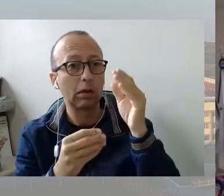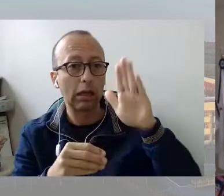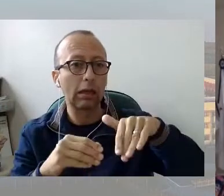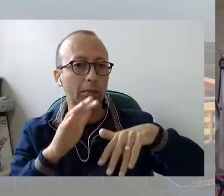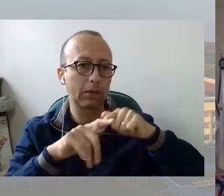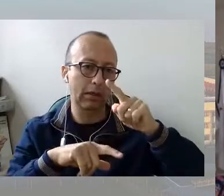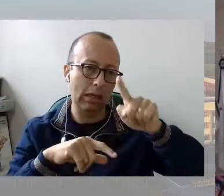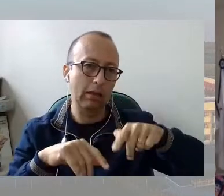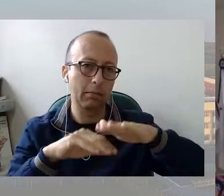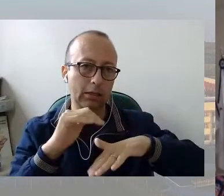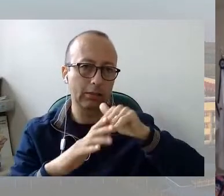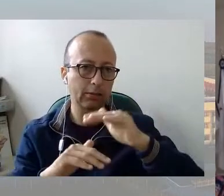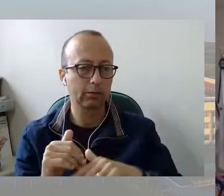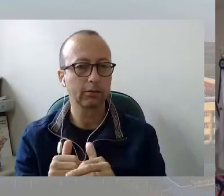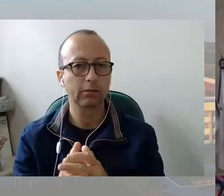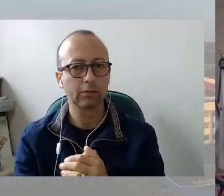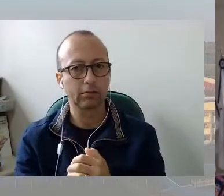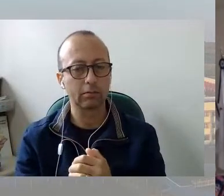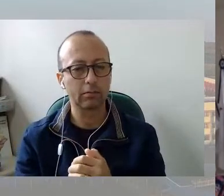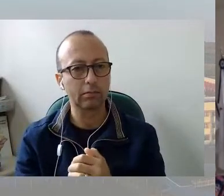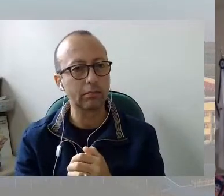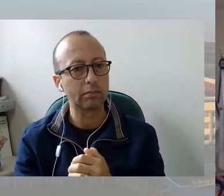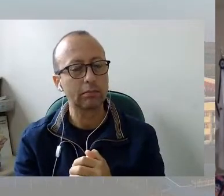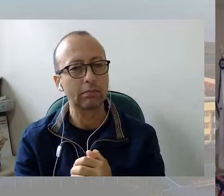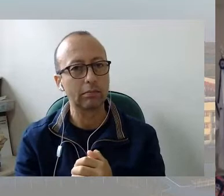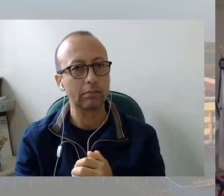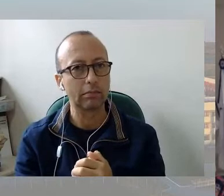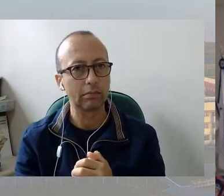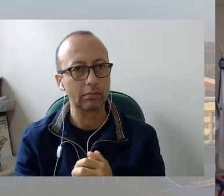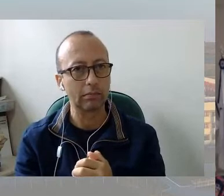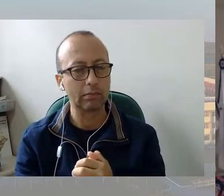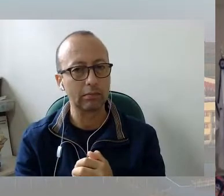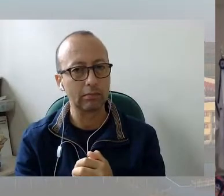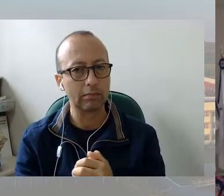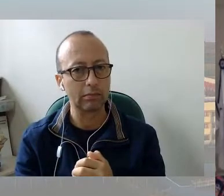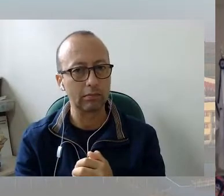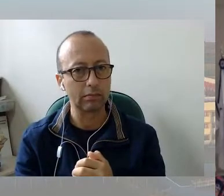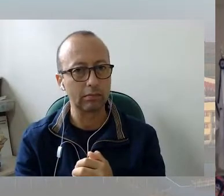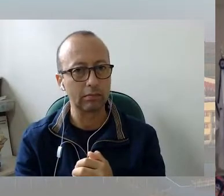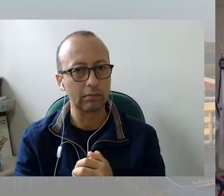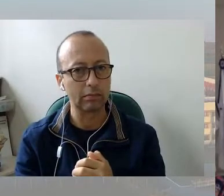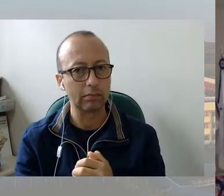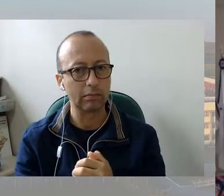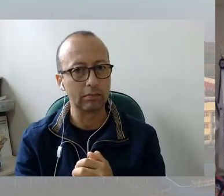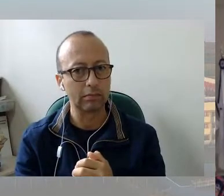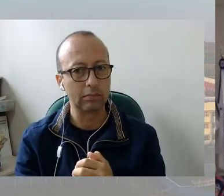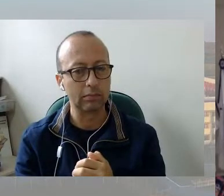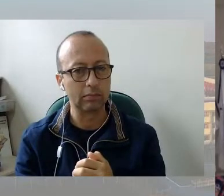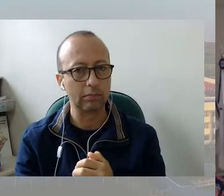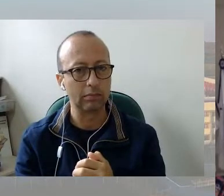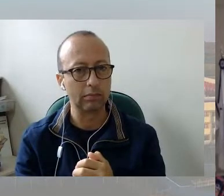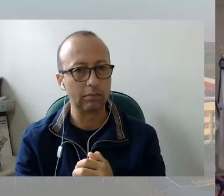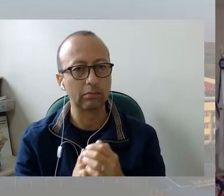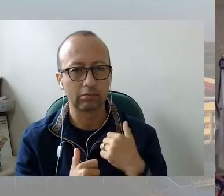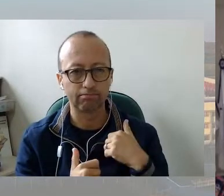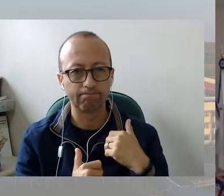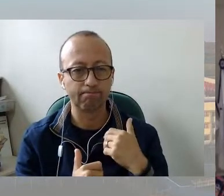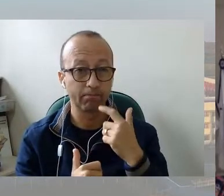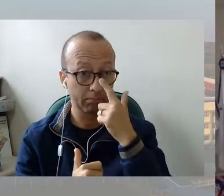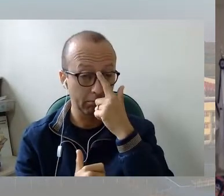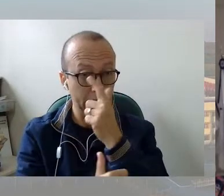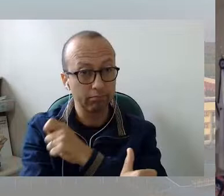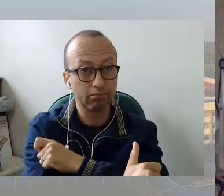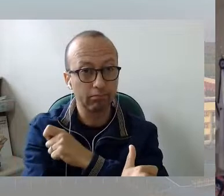fazendo. Em nenhum momento, né, tenho certeza, os alunos